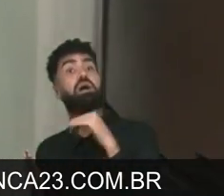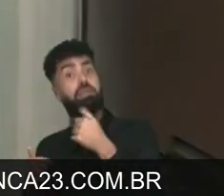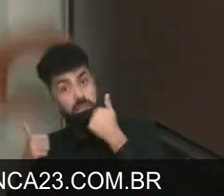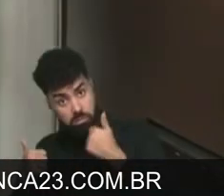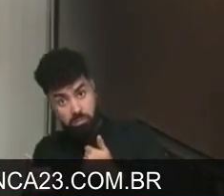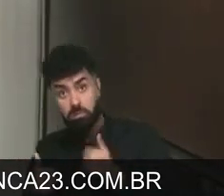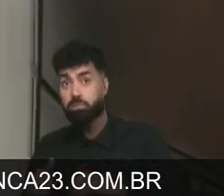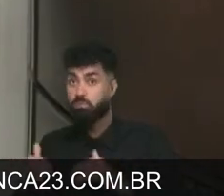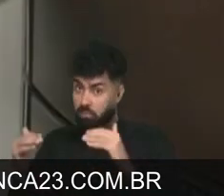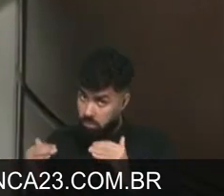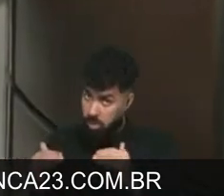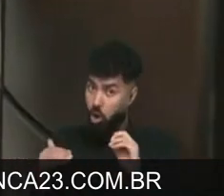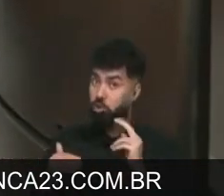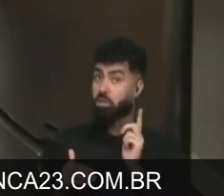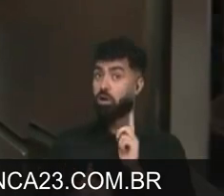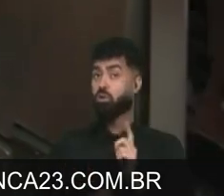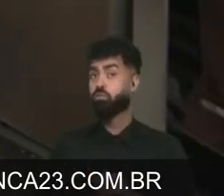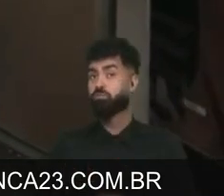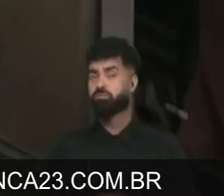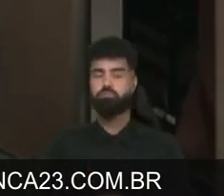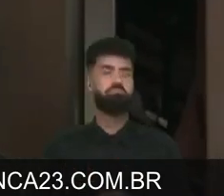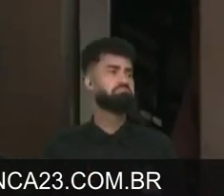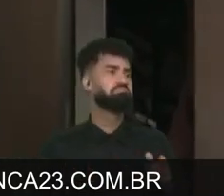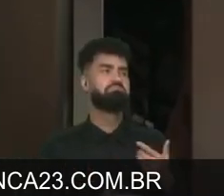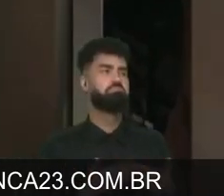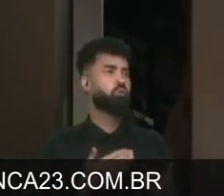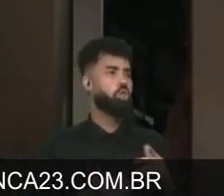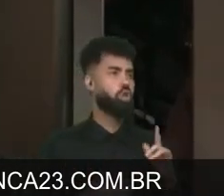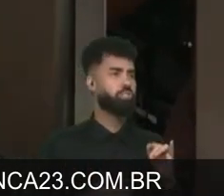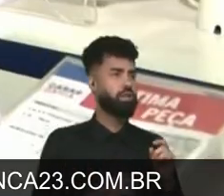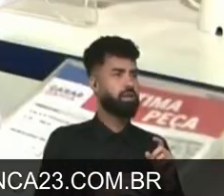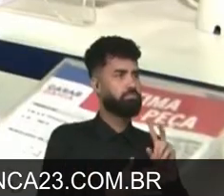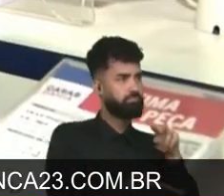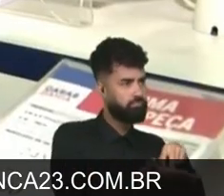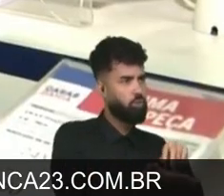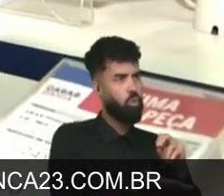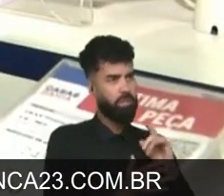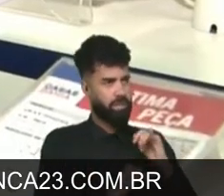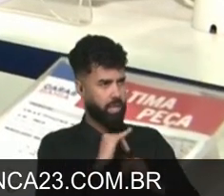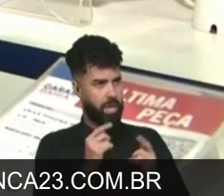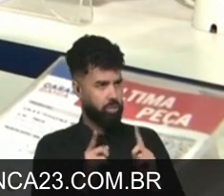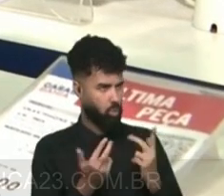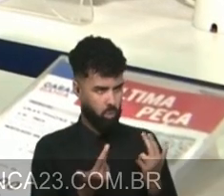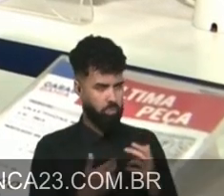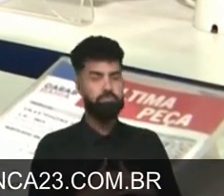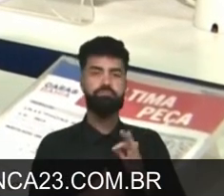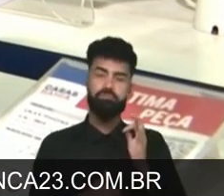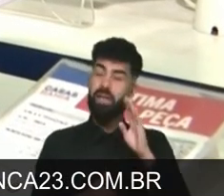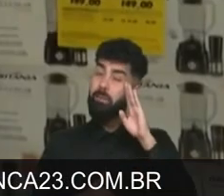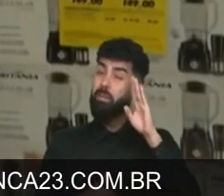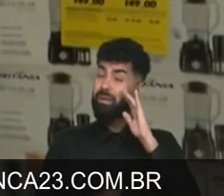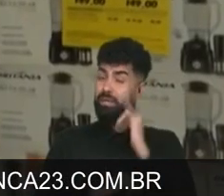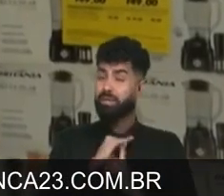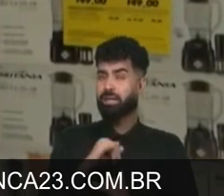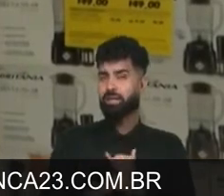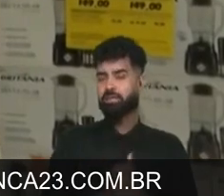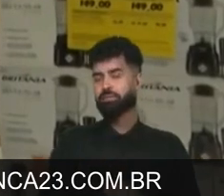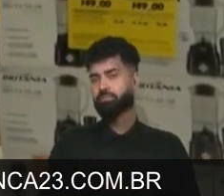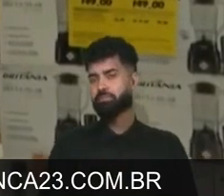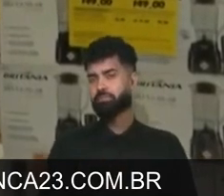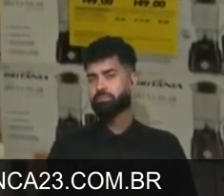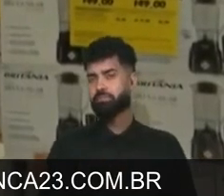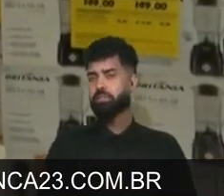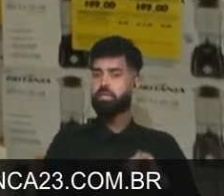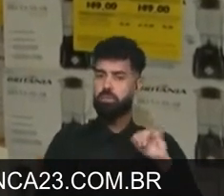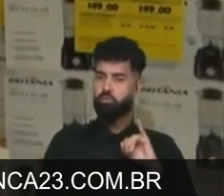a menor ou não. Isso vale tanto para lojas físicas como pela internet? Exatamente, principalmente através da internet. É muito